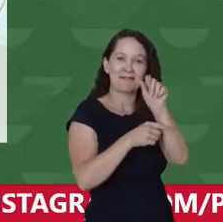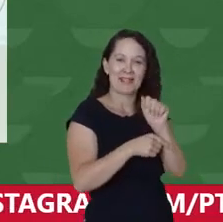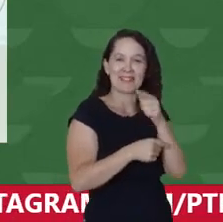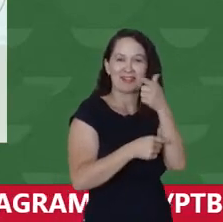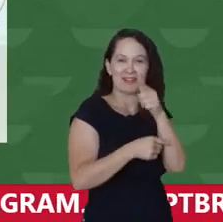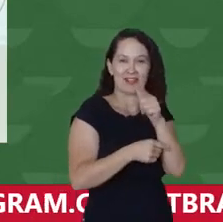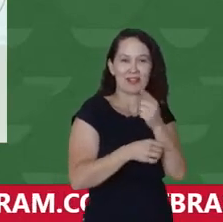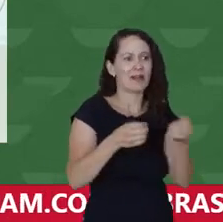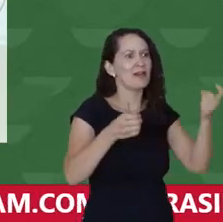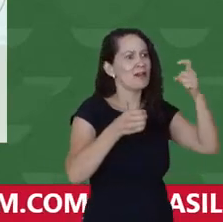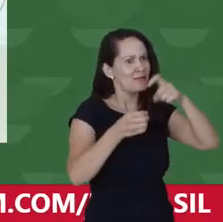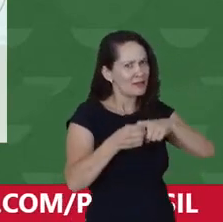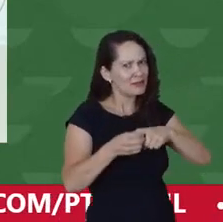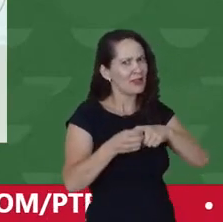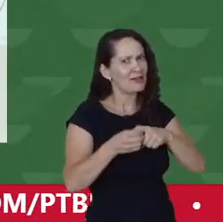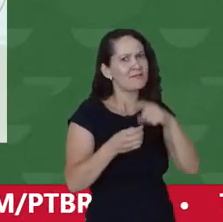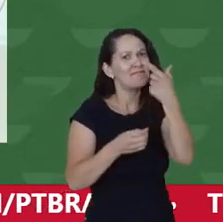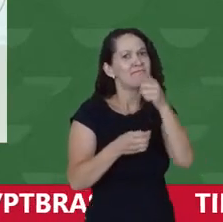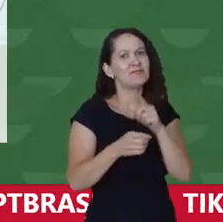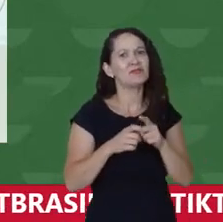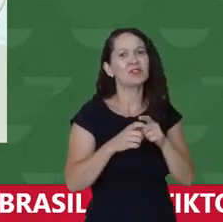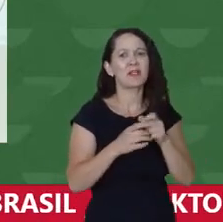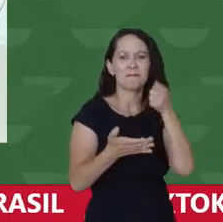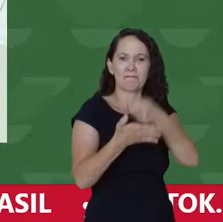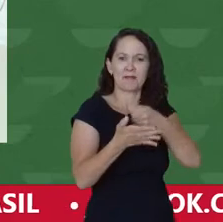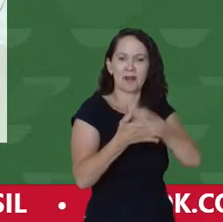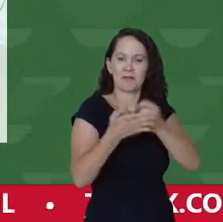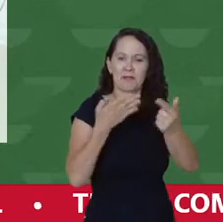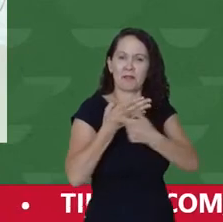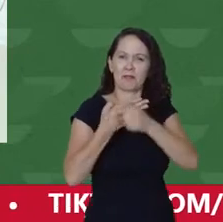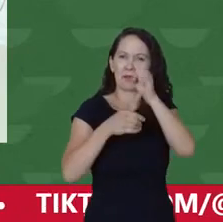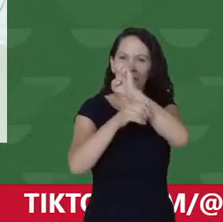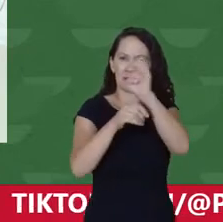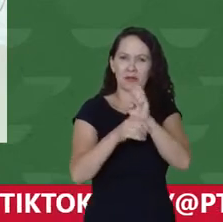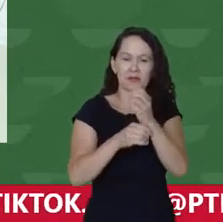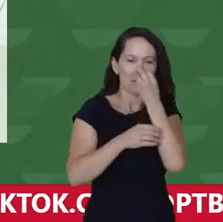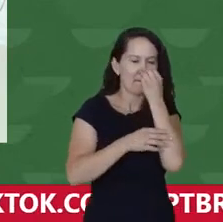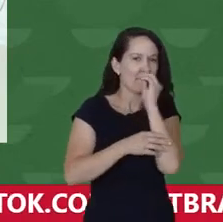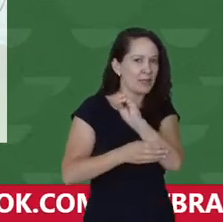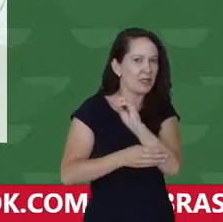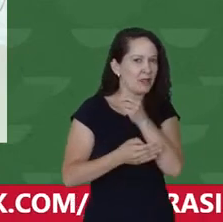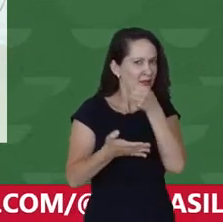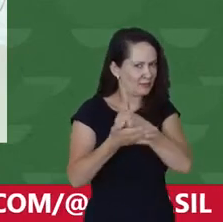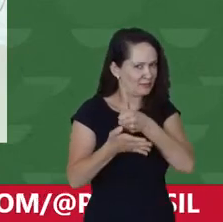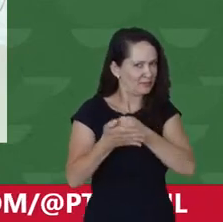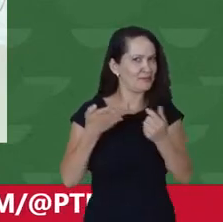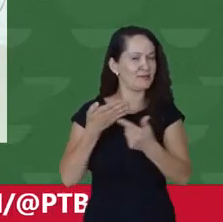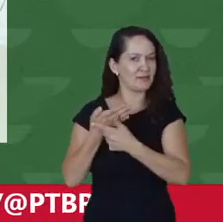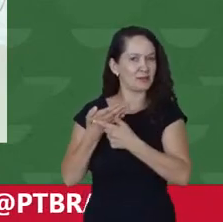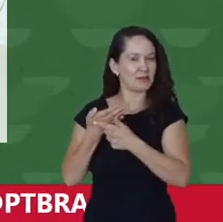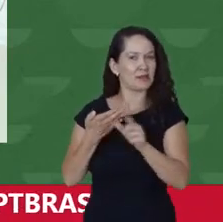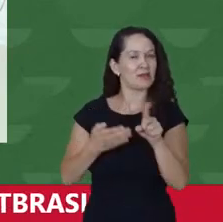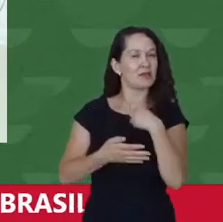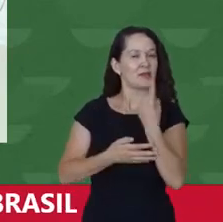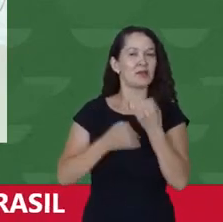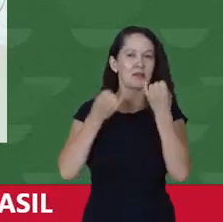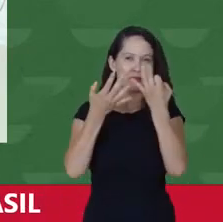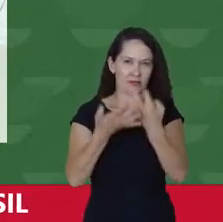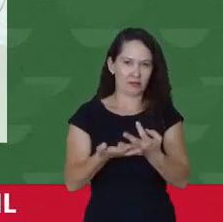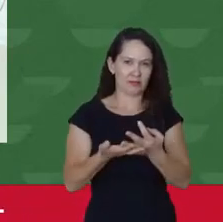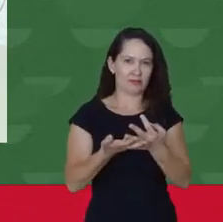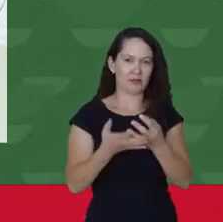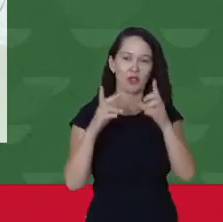que querem trazer de volta, é não ter a obrigatoriedade, é o Estado abrir mão da sua obrigação. Então quando a gente fala que